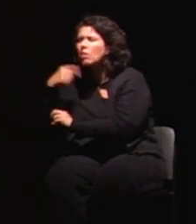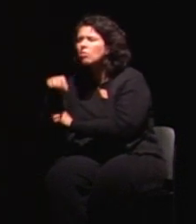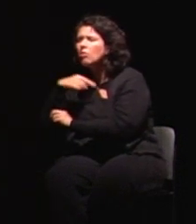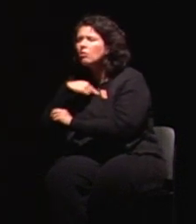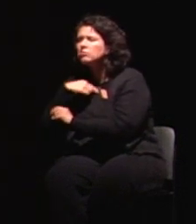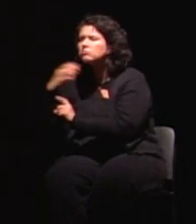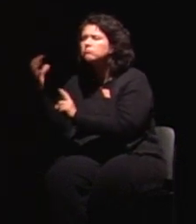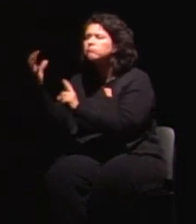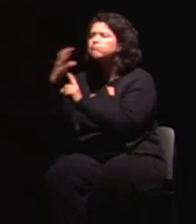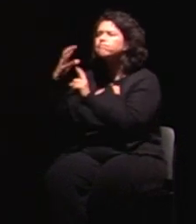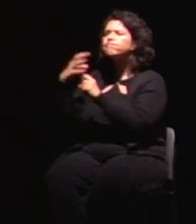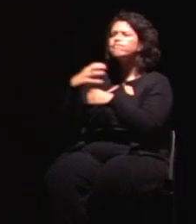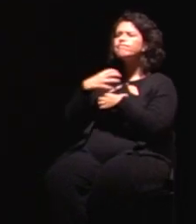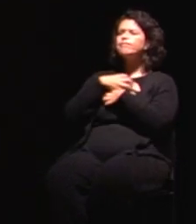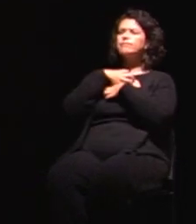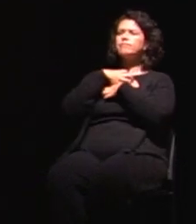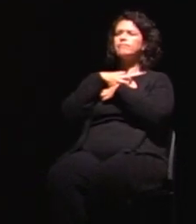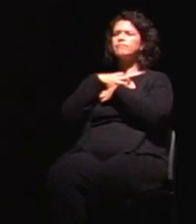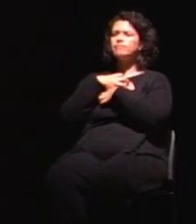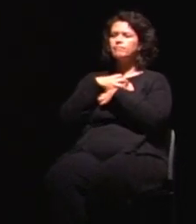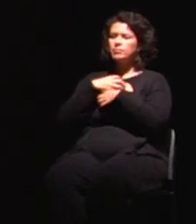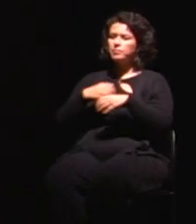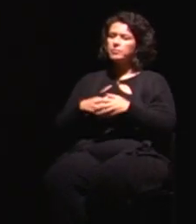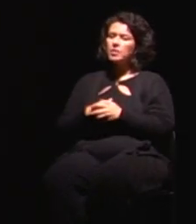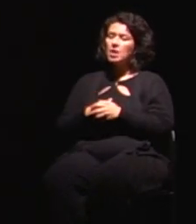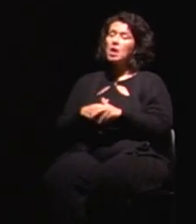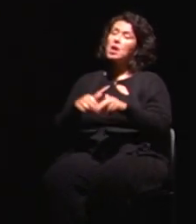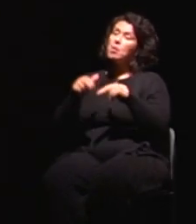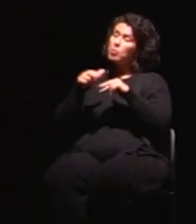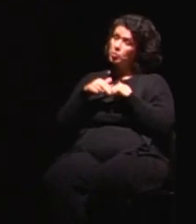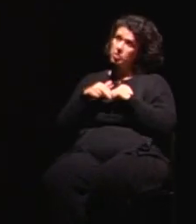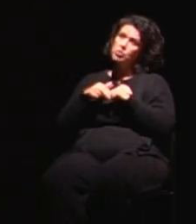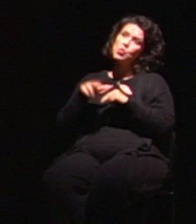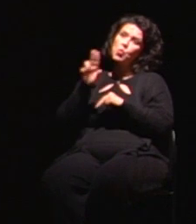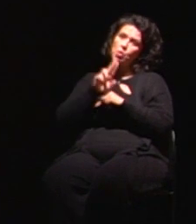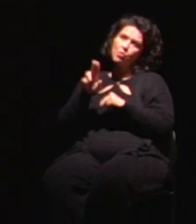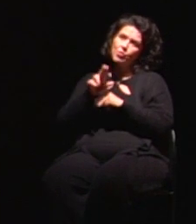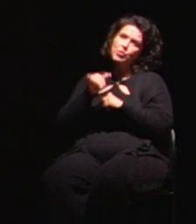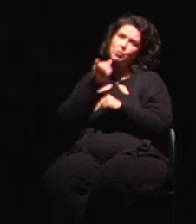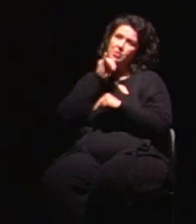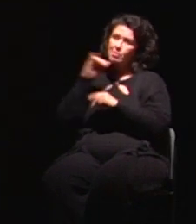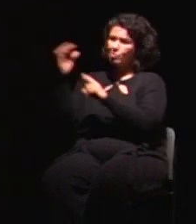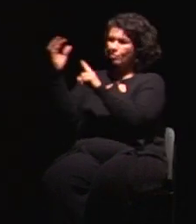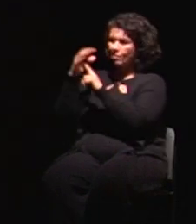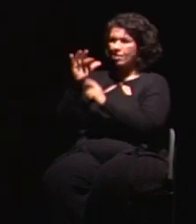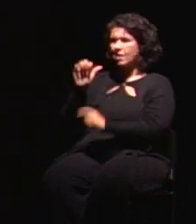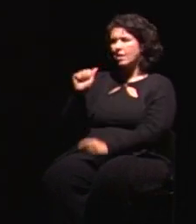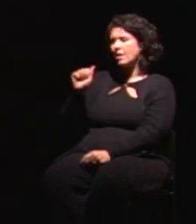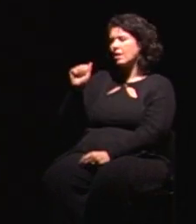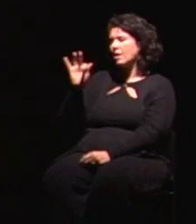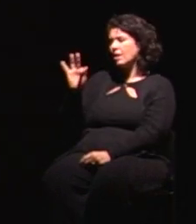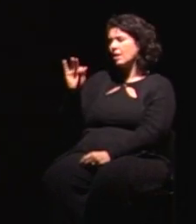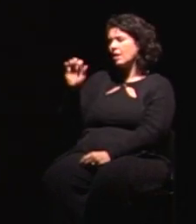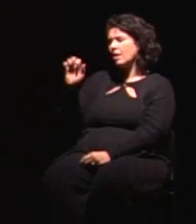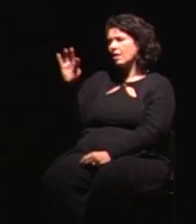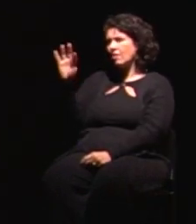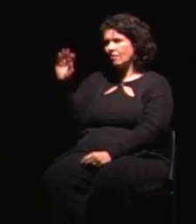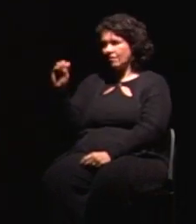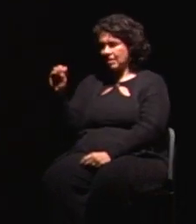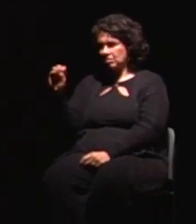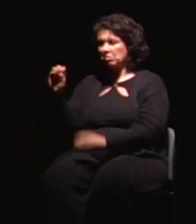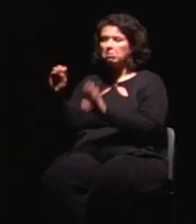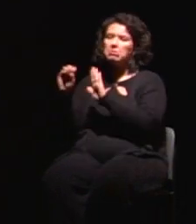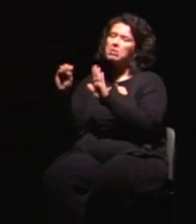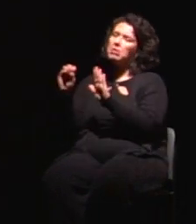afetadas. E daí que eu uso a palavra afeto não como um substantivo